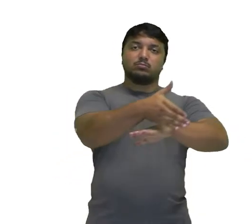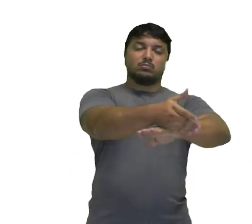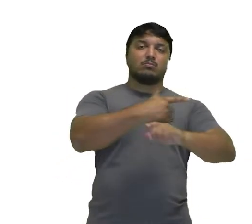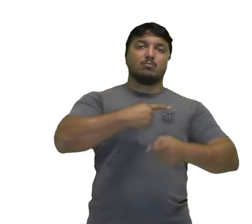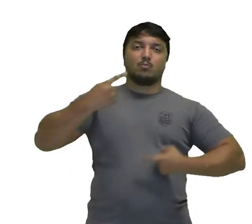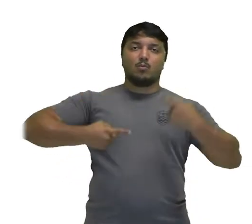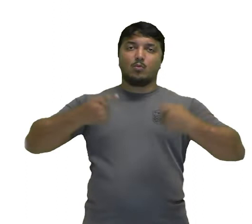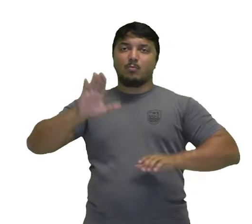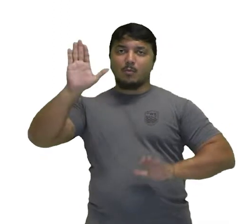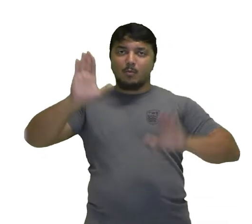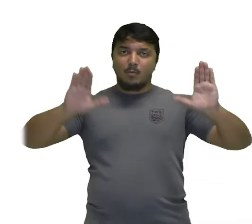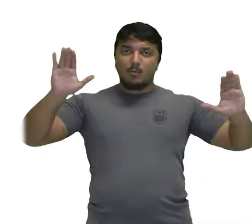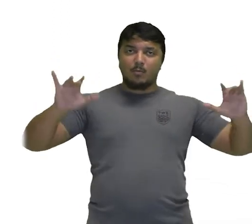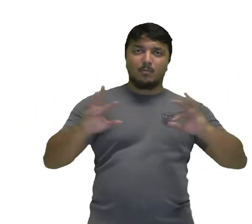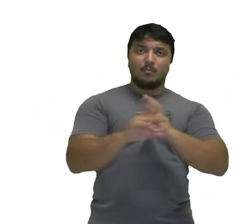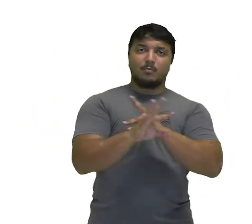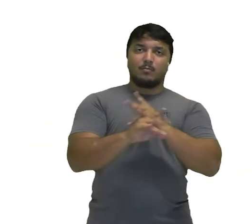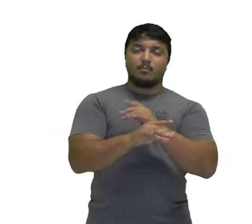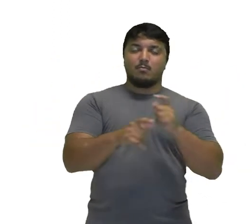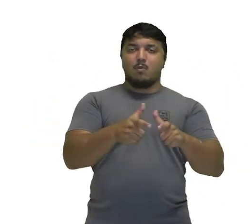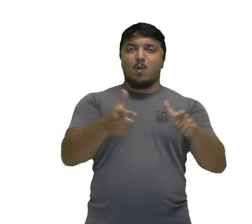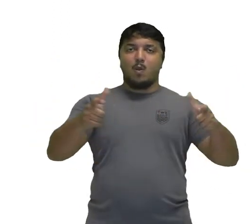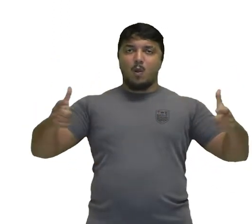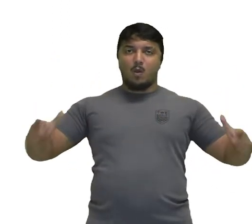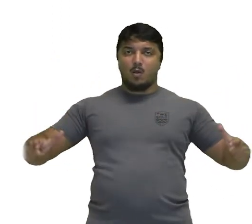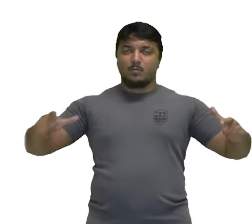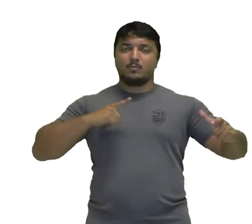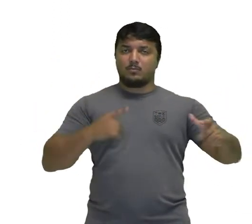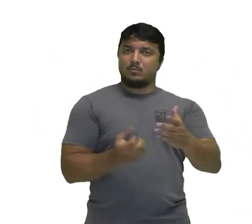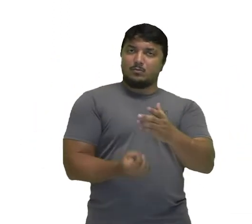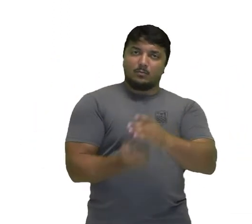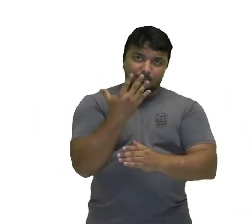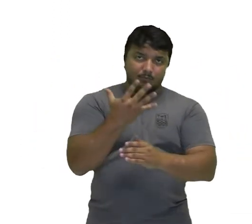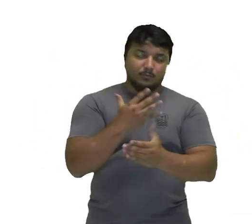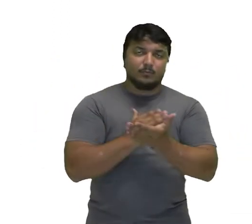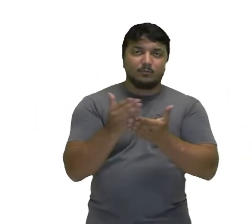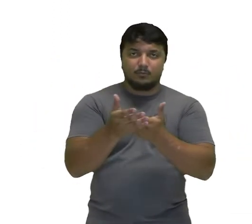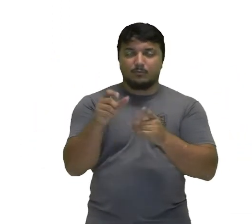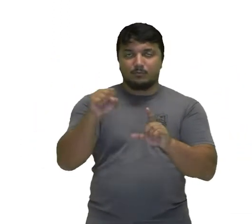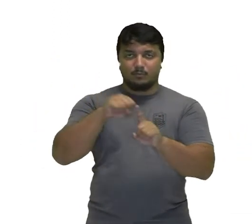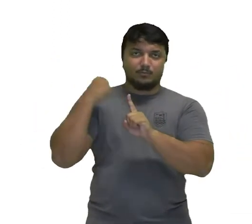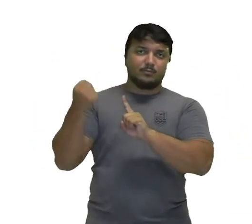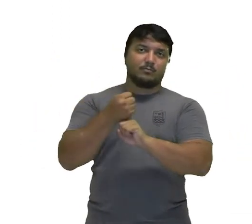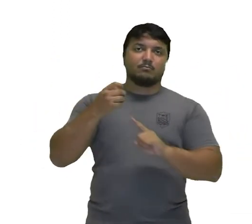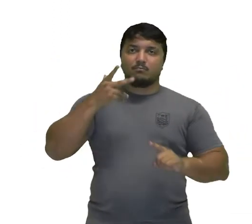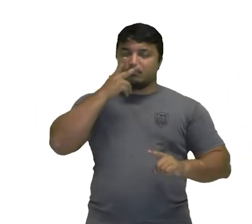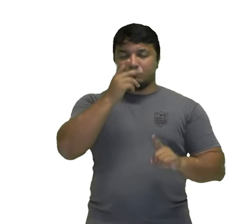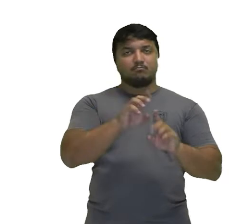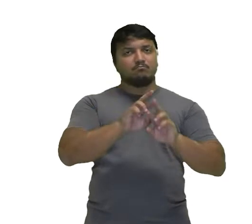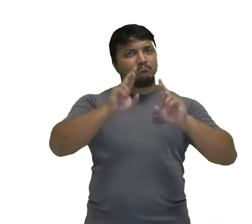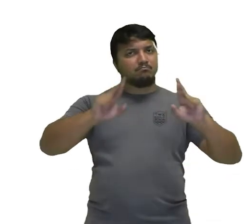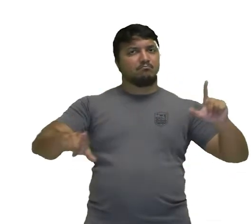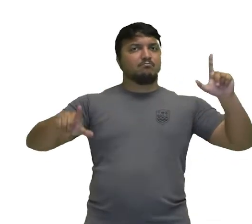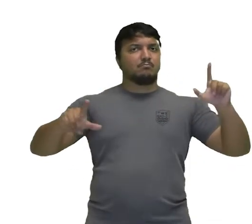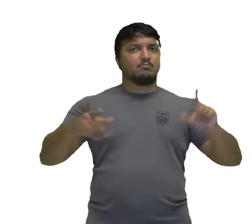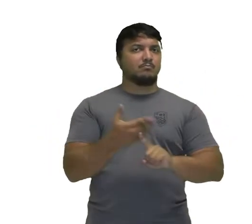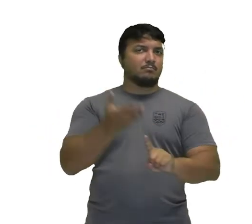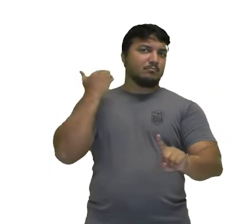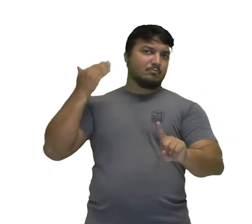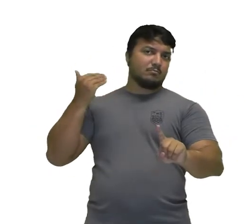e a urbanização intensificou-se, recriando uma paisagem social muito distinta da que